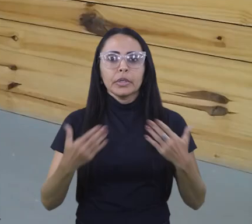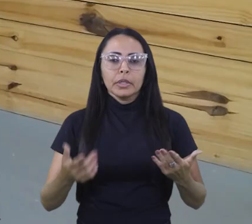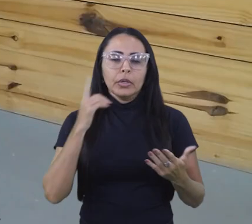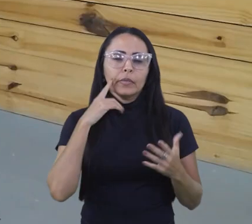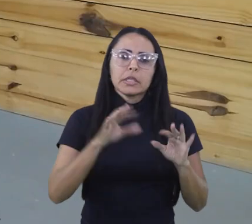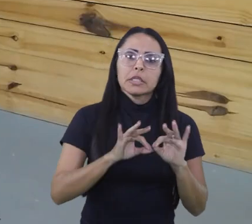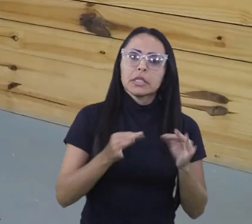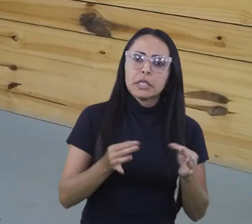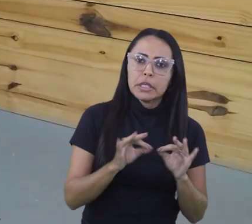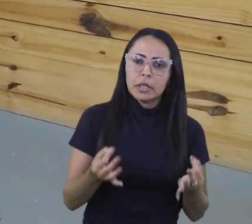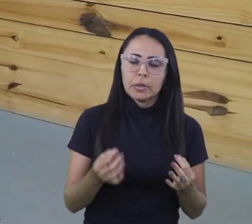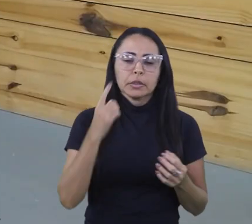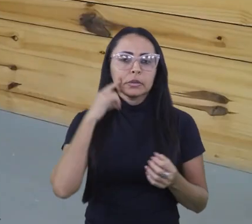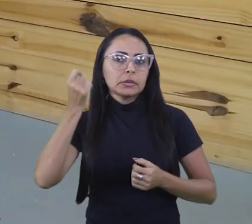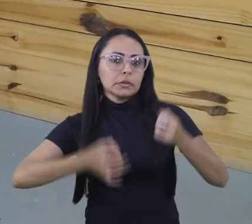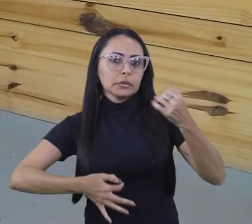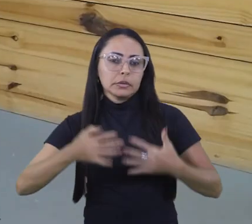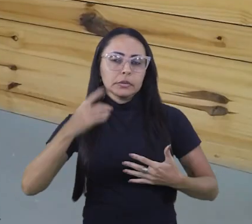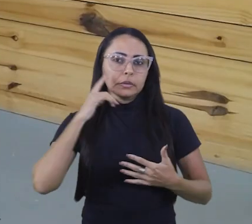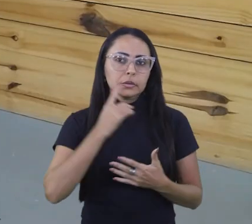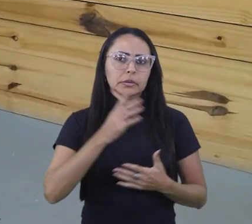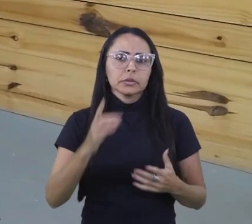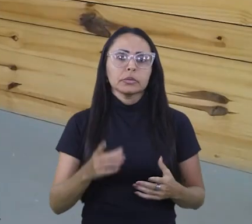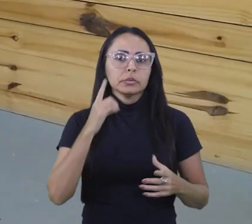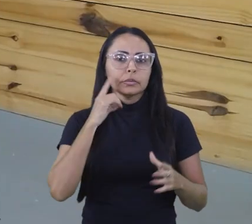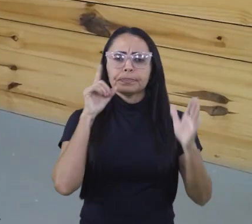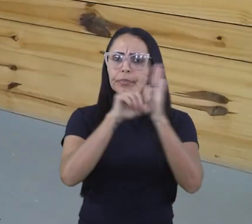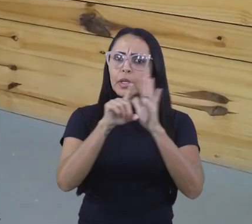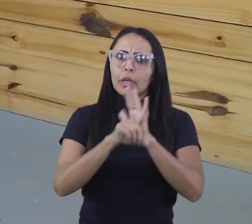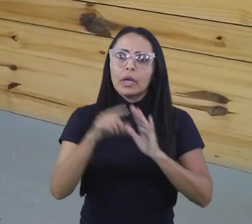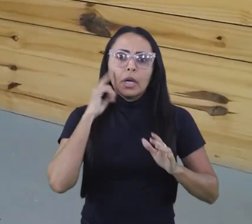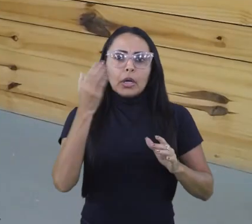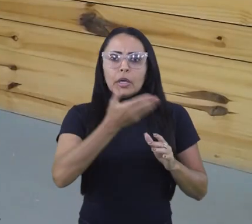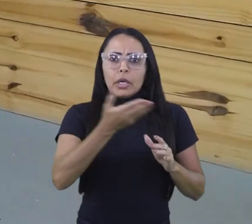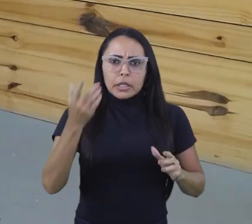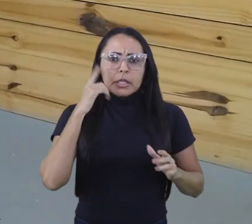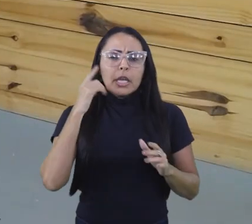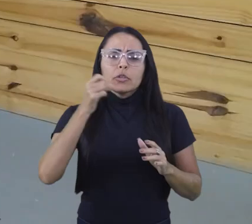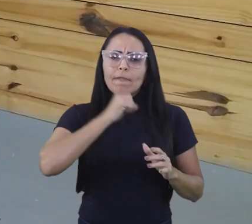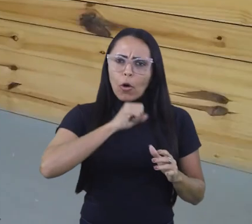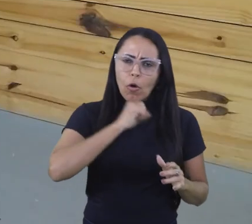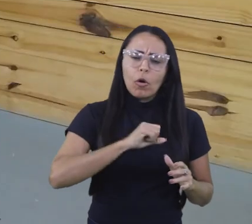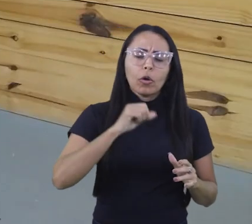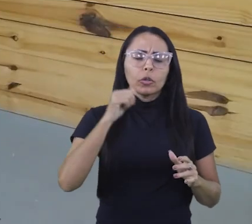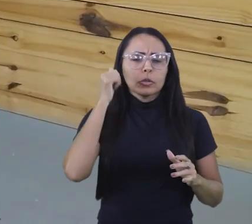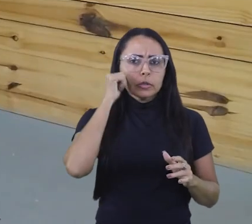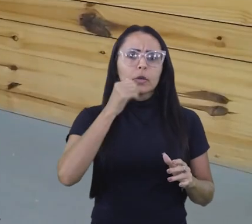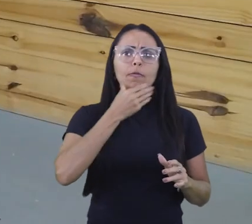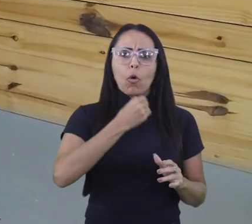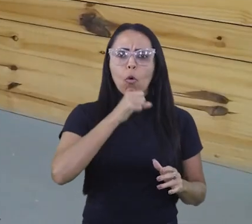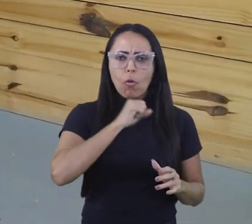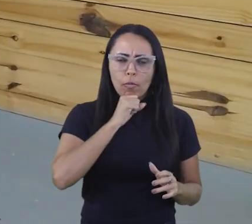forma simples de explicar, eu te perguntando, quem é que veio primeiro? Você, sua avó, seu